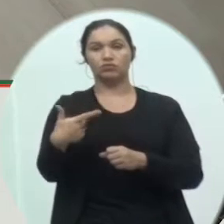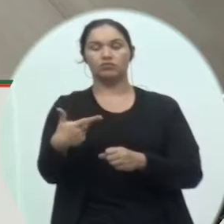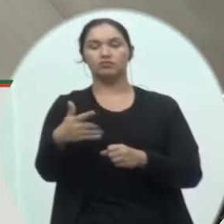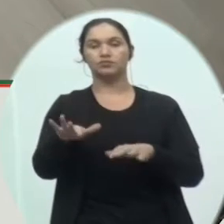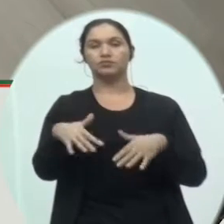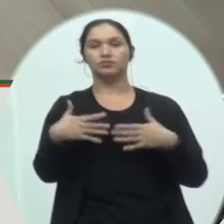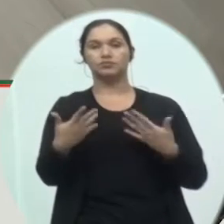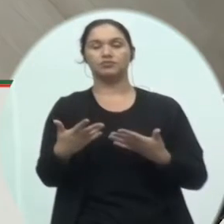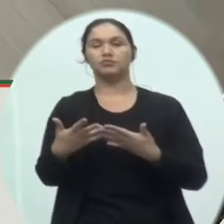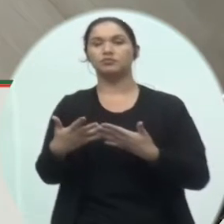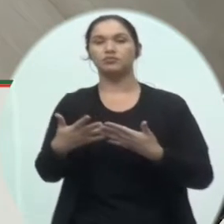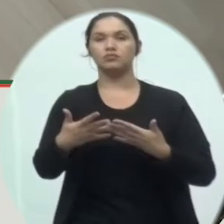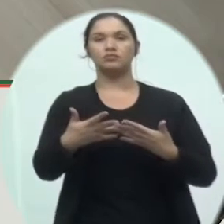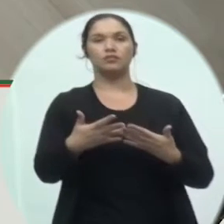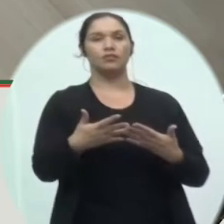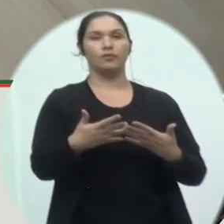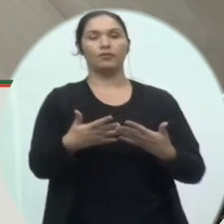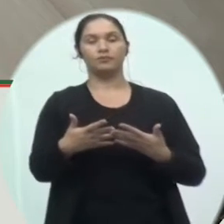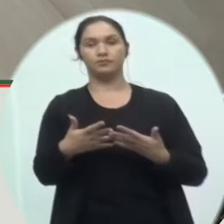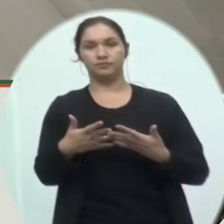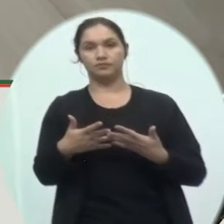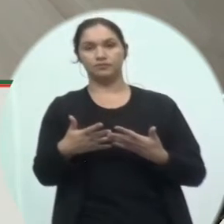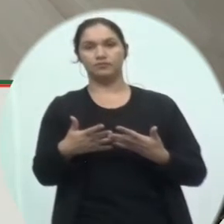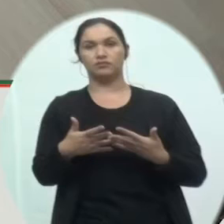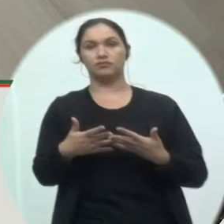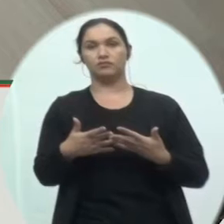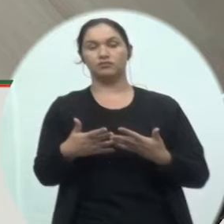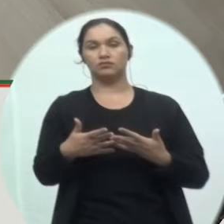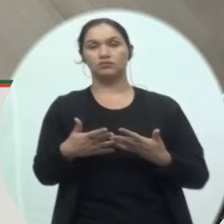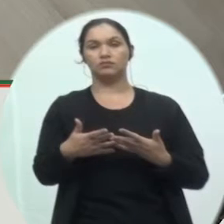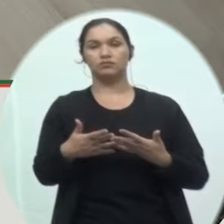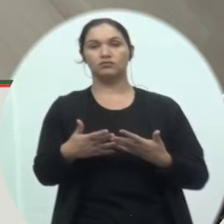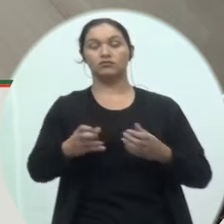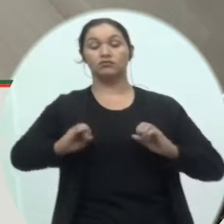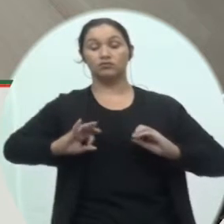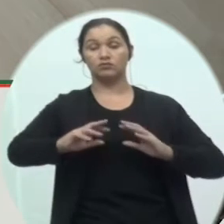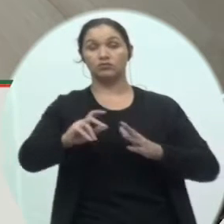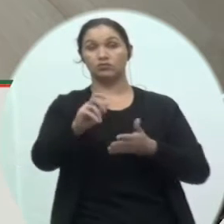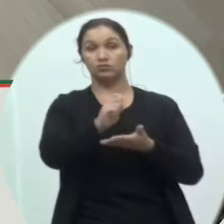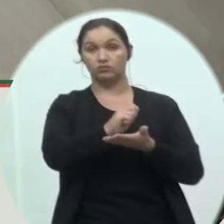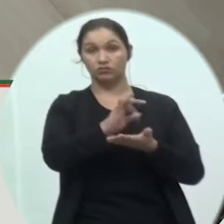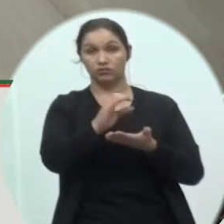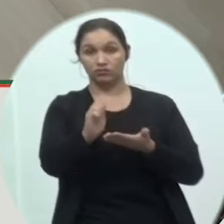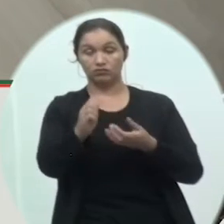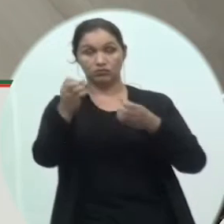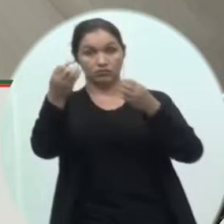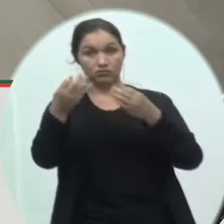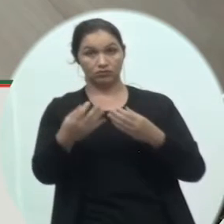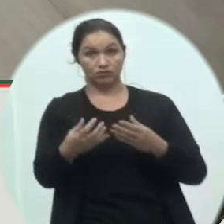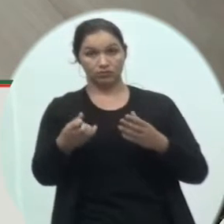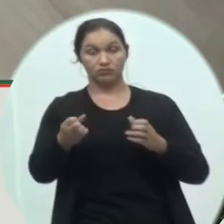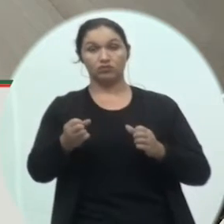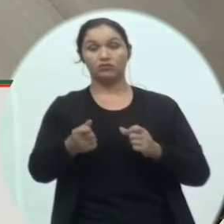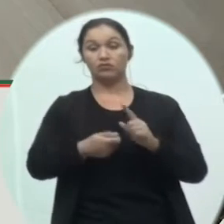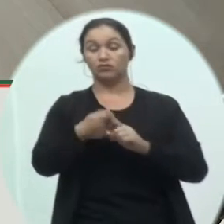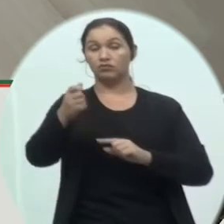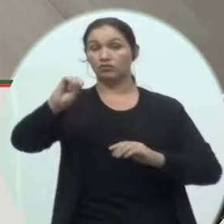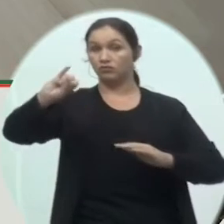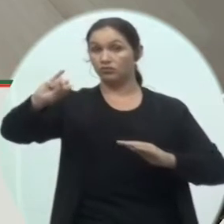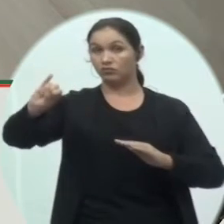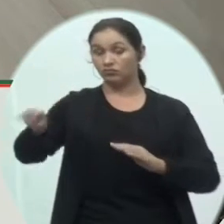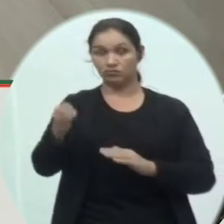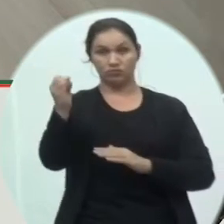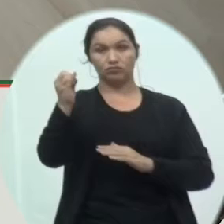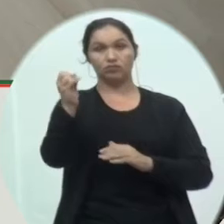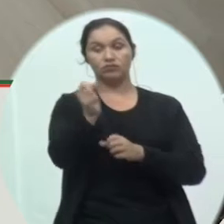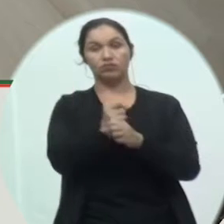os registros de Íngio Bento Santos, foi em janeiro de 1961 que assumiu